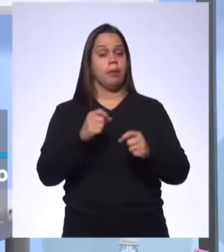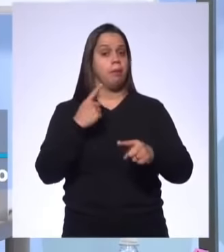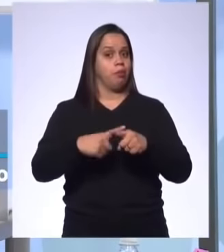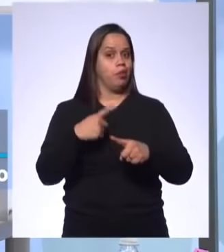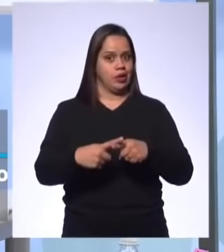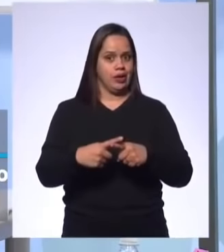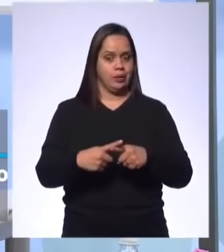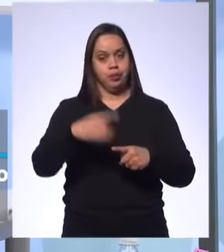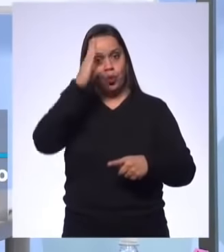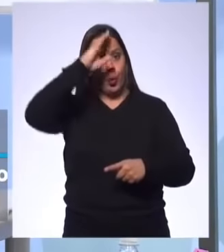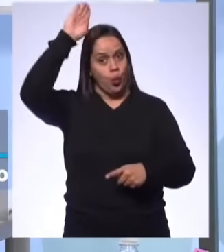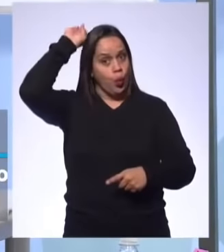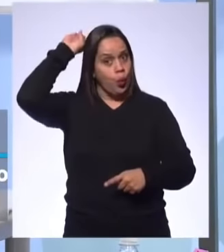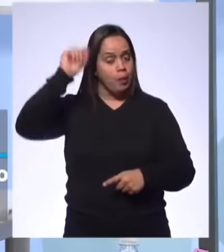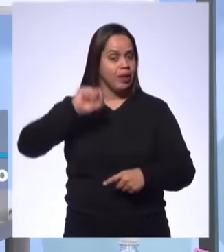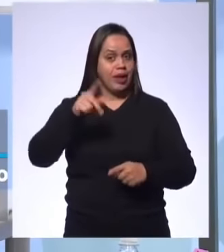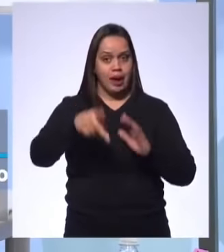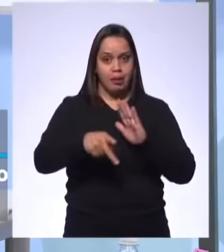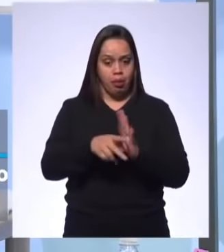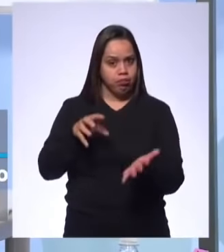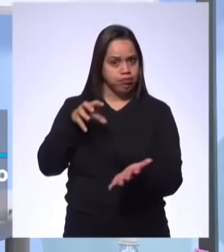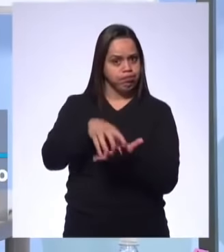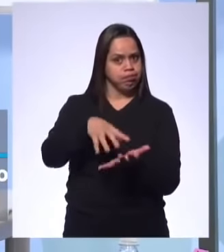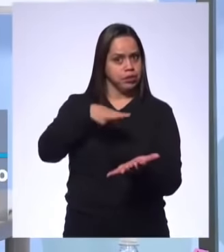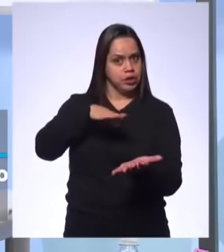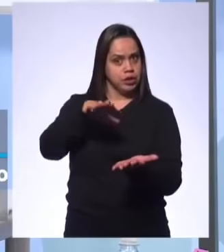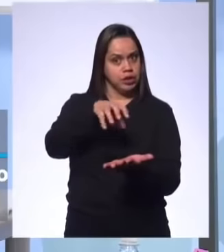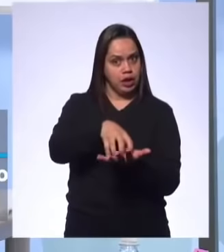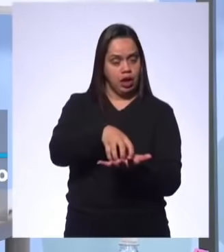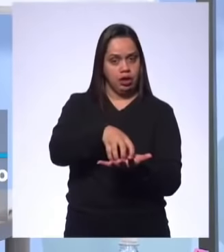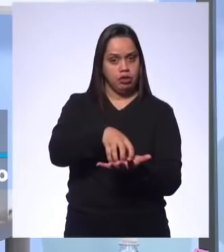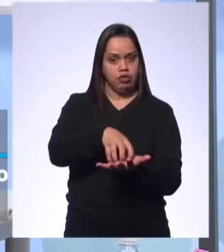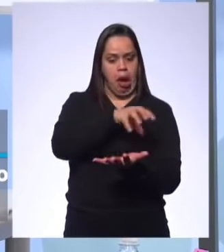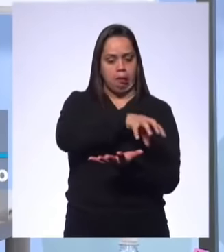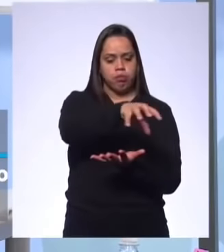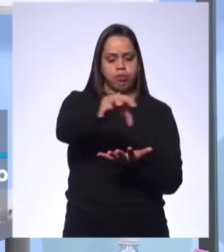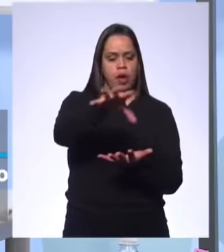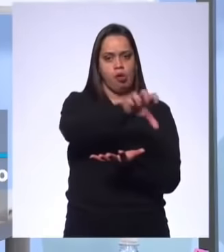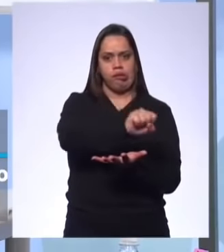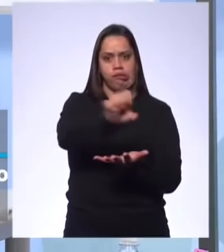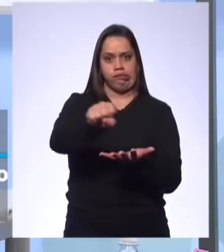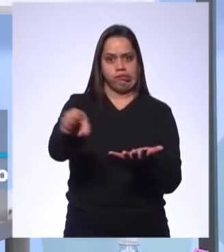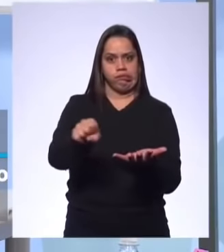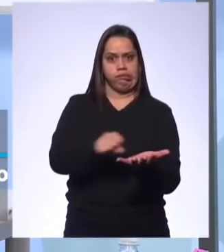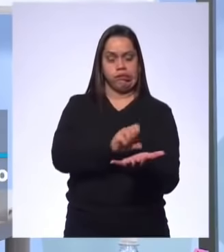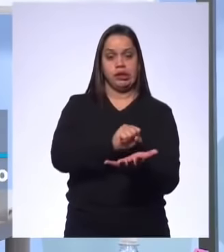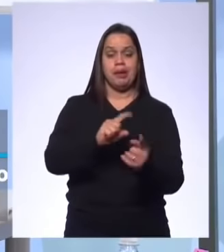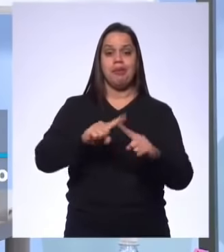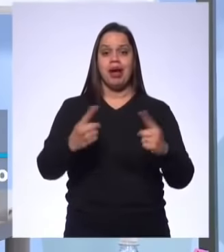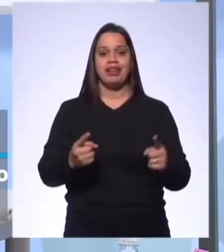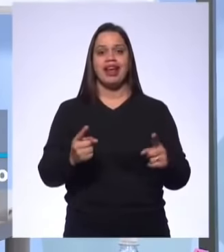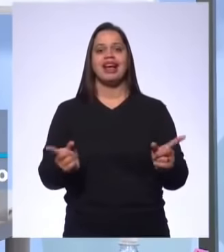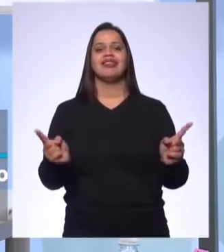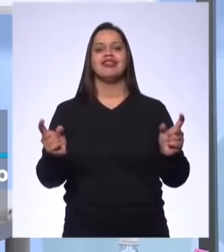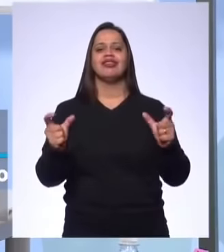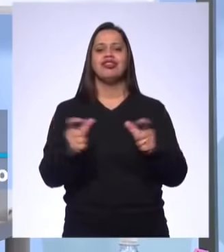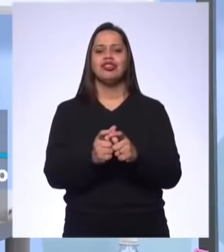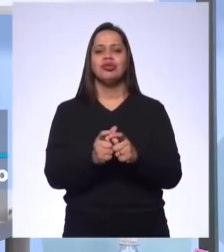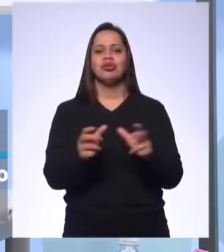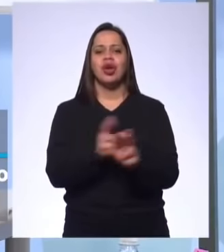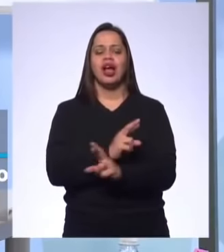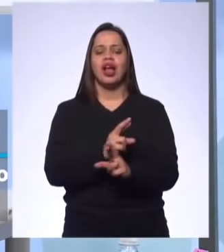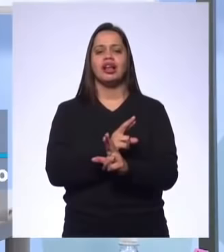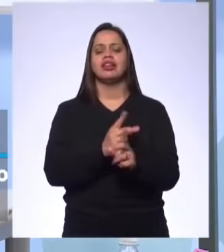na cidade, ali no centro mesmo, na cidade. Só que aí diminuiu essa relação comercial, o que